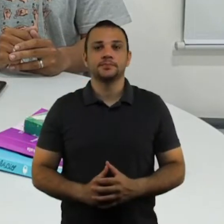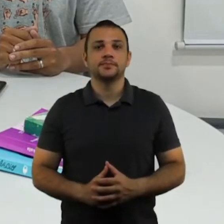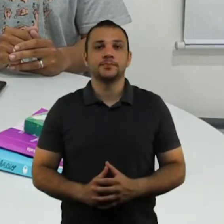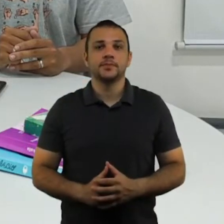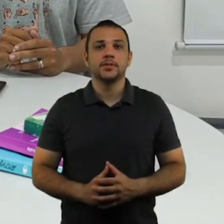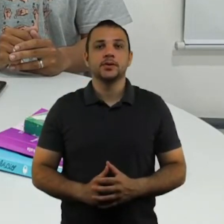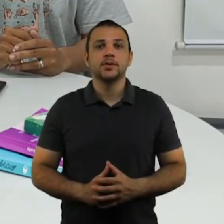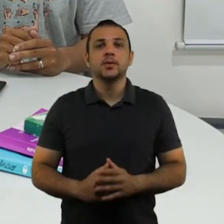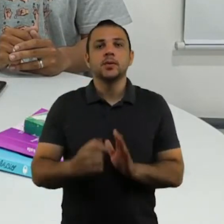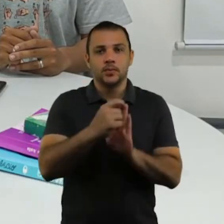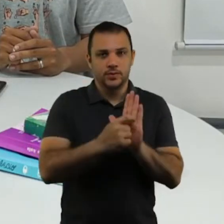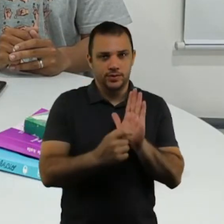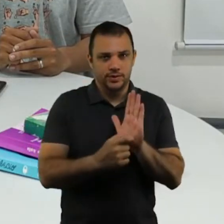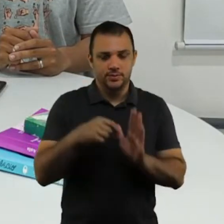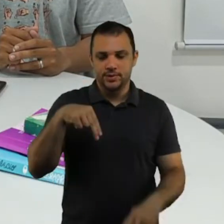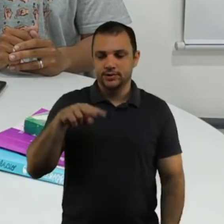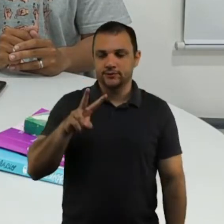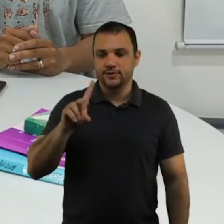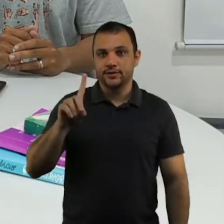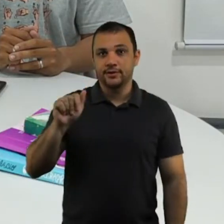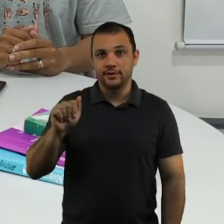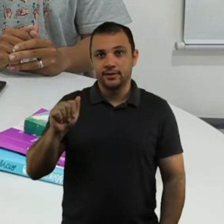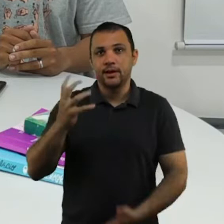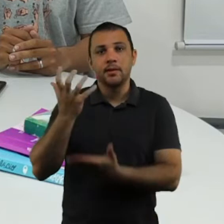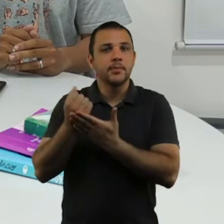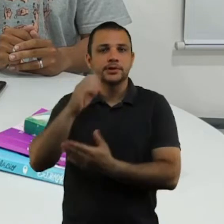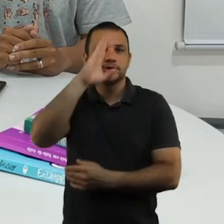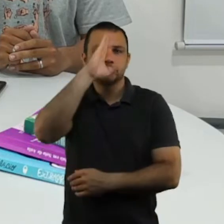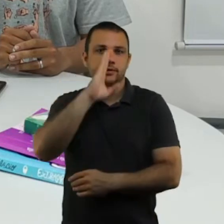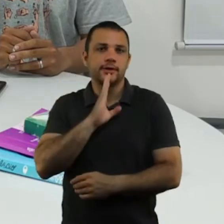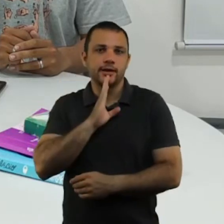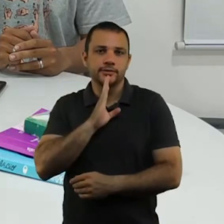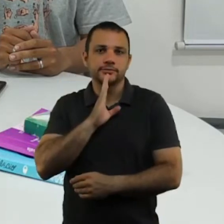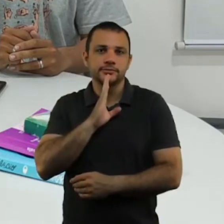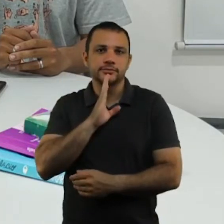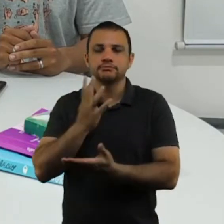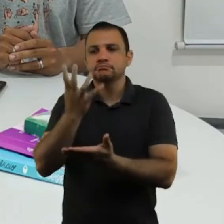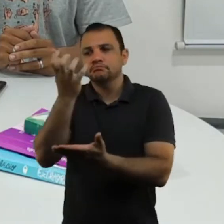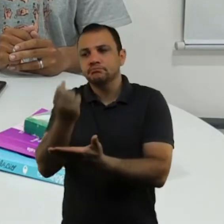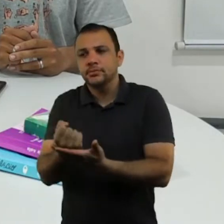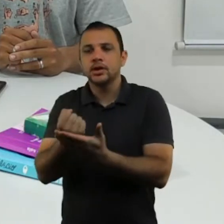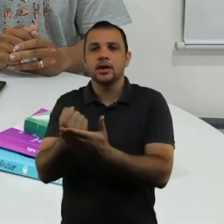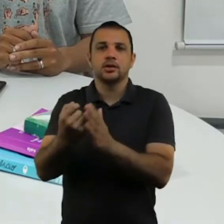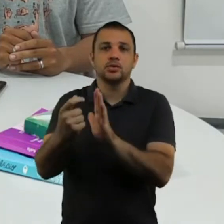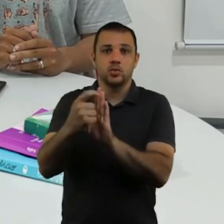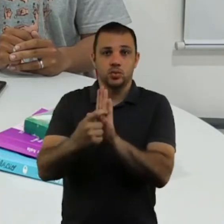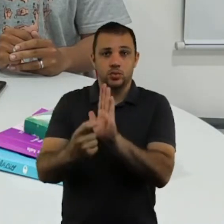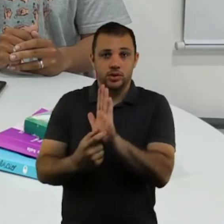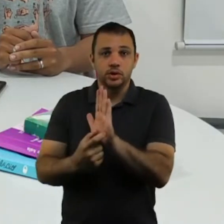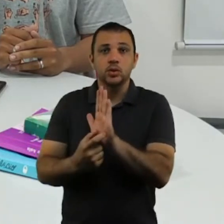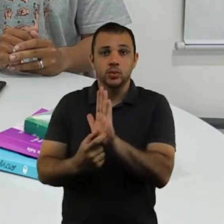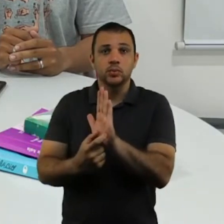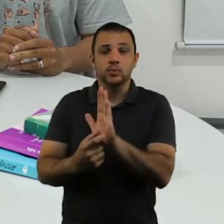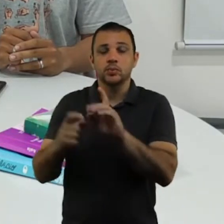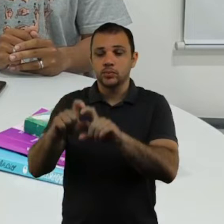é um programa gratuito. Você só instala